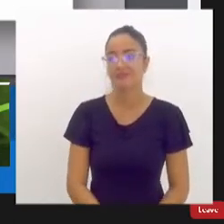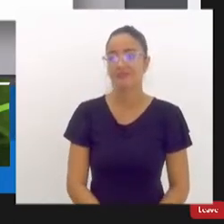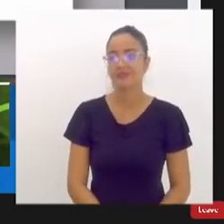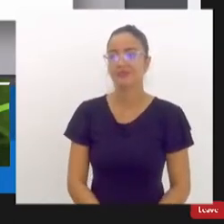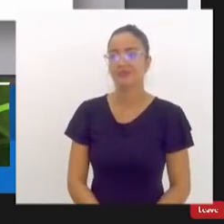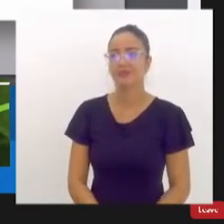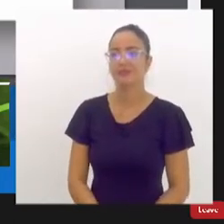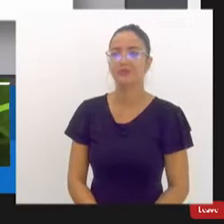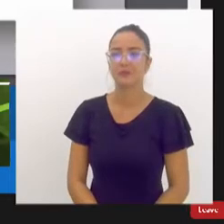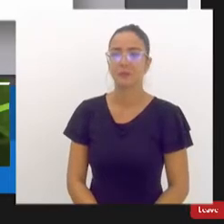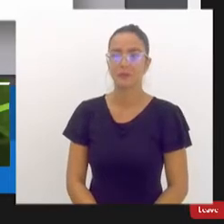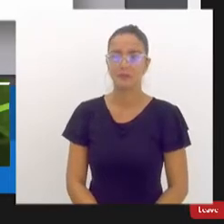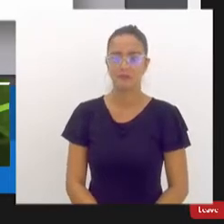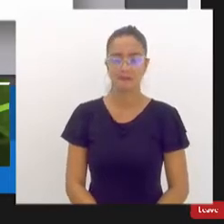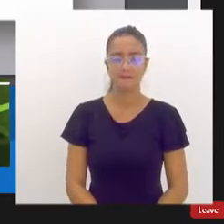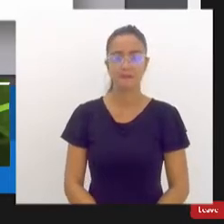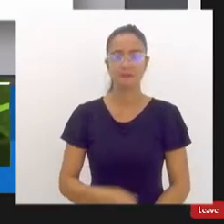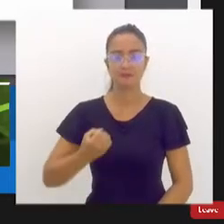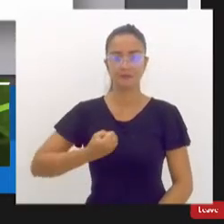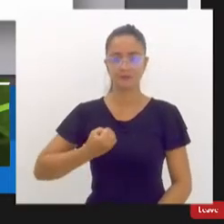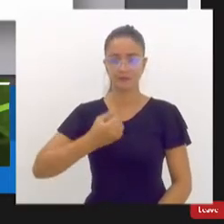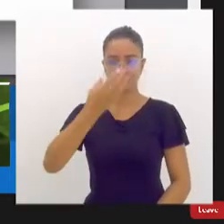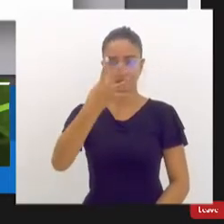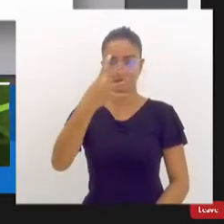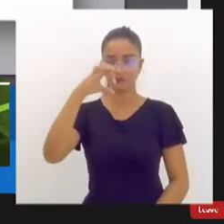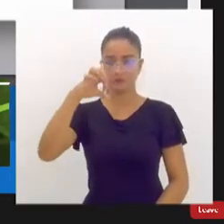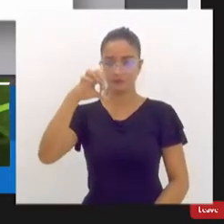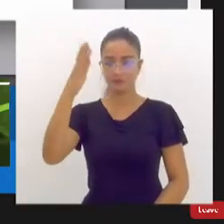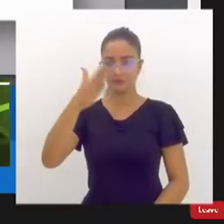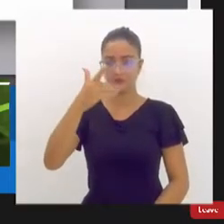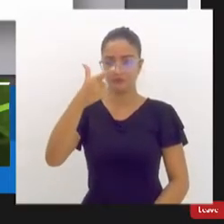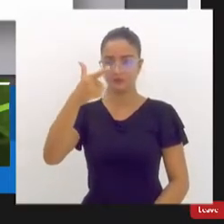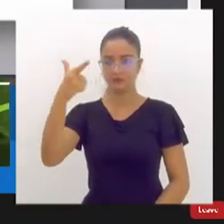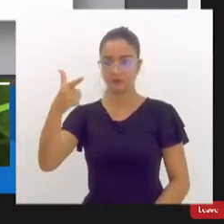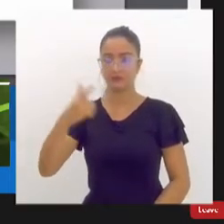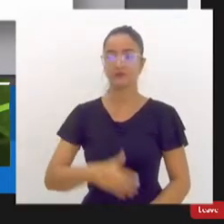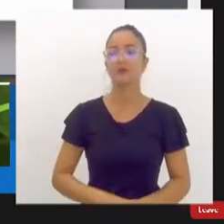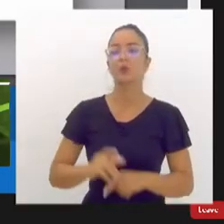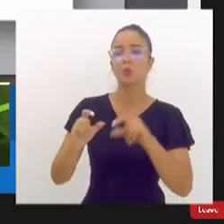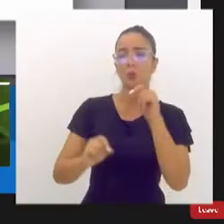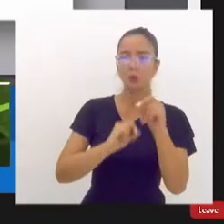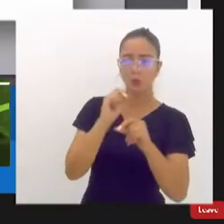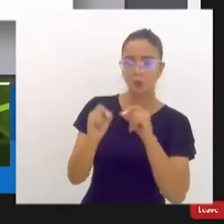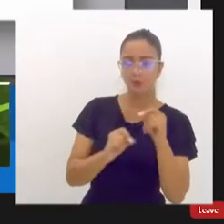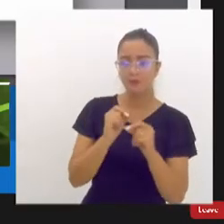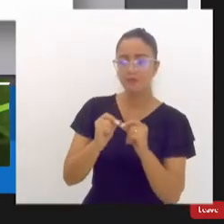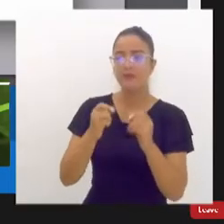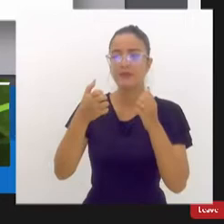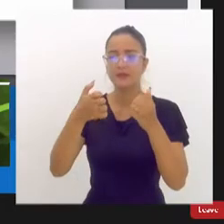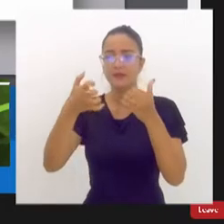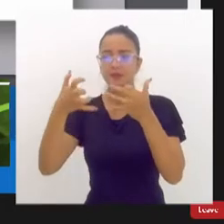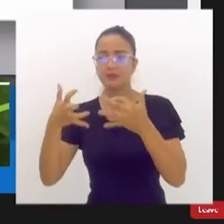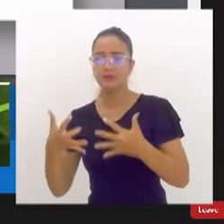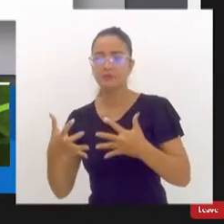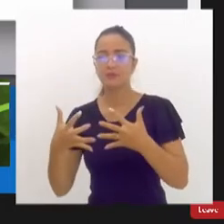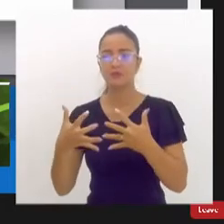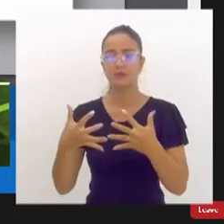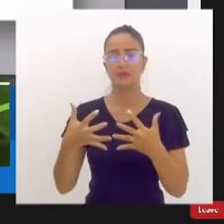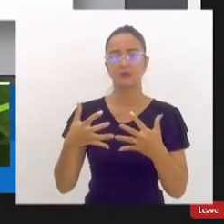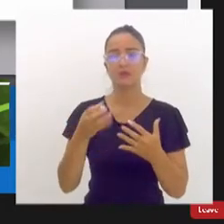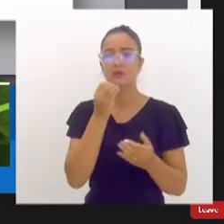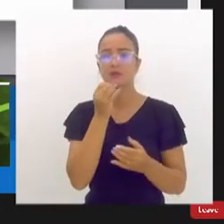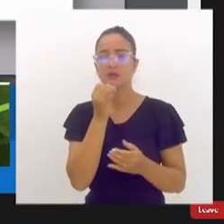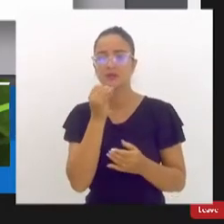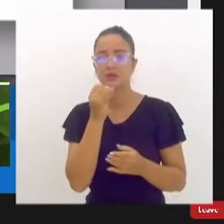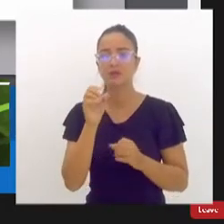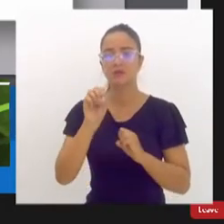O parecer 49 de 2022 responde à consulta sobre a oferta de educação de jovens e